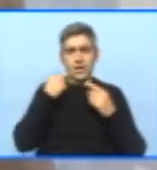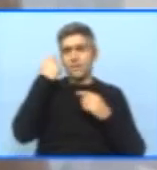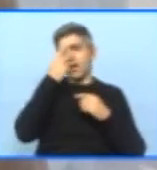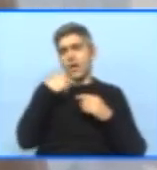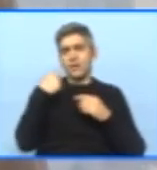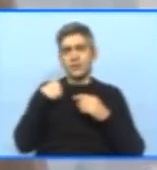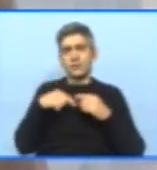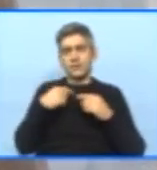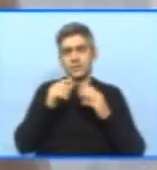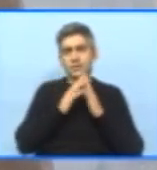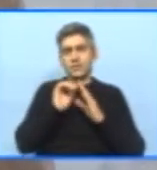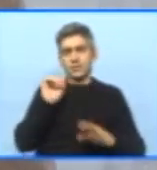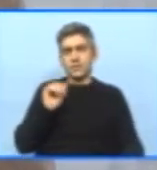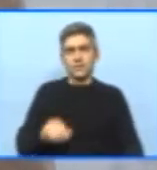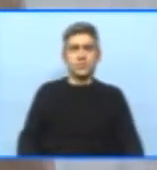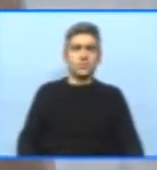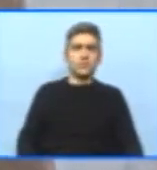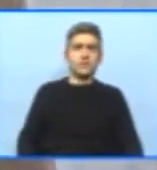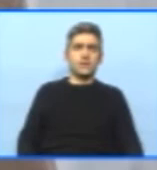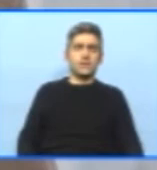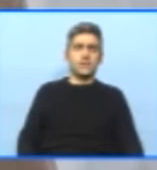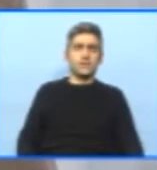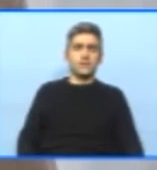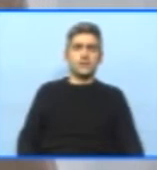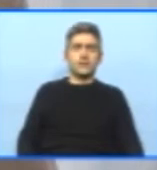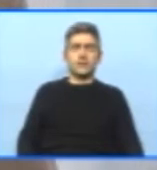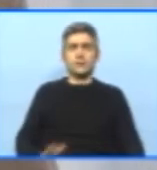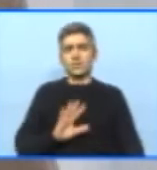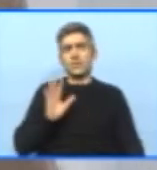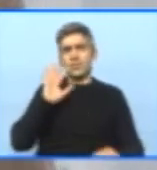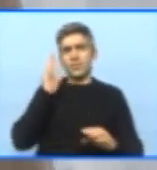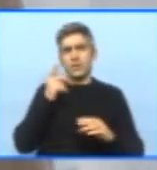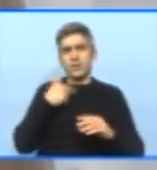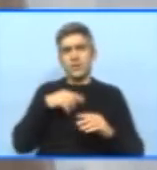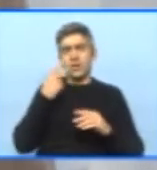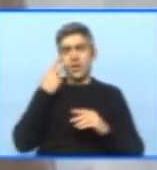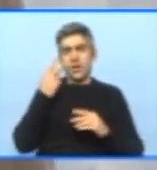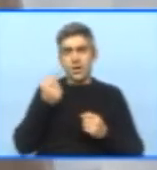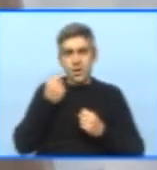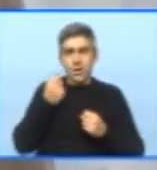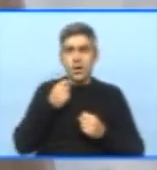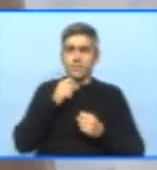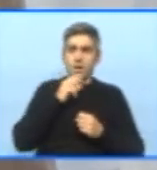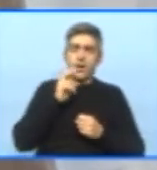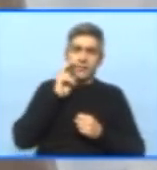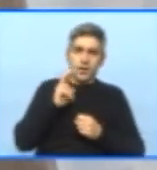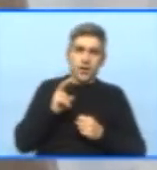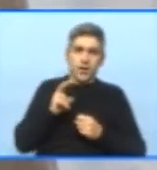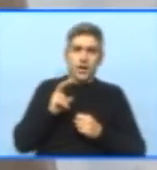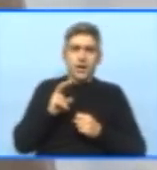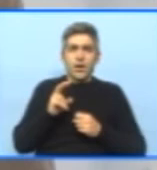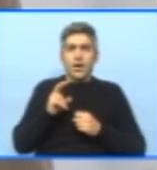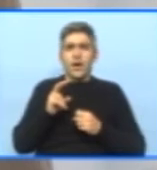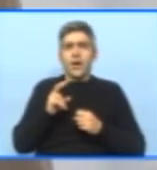que nós temos de Deus. Só quando nós não vemos é que podemos ver. E acho que